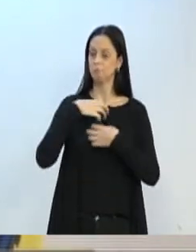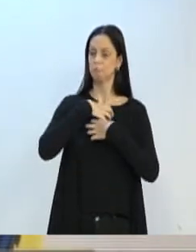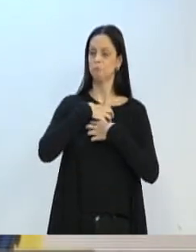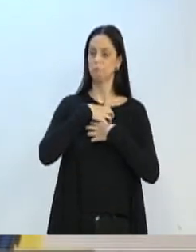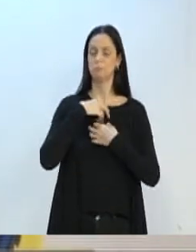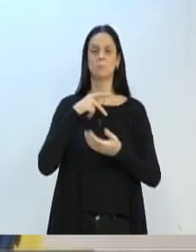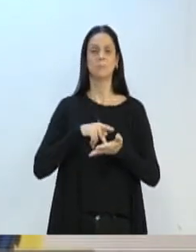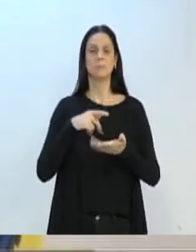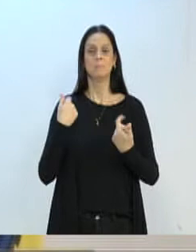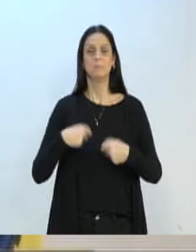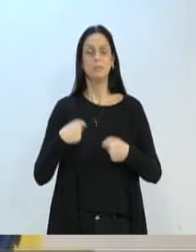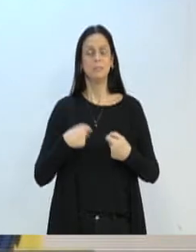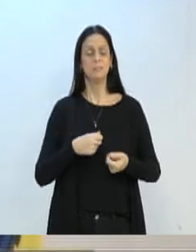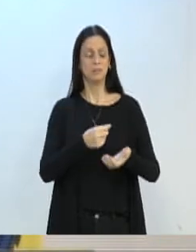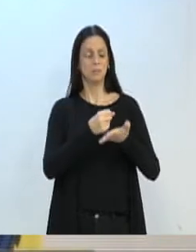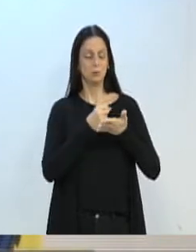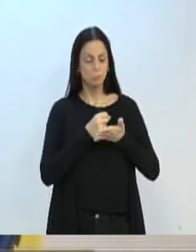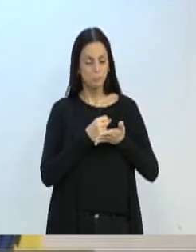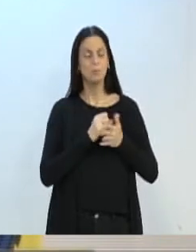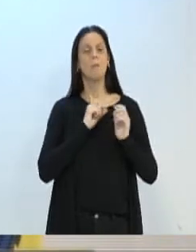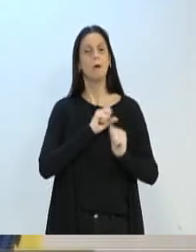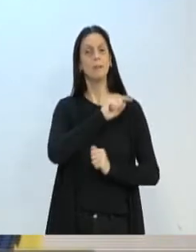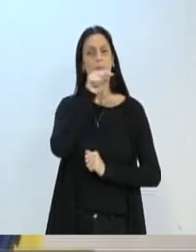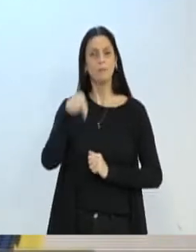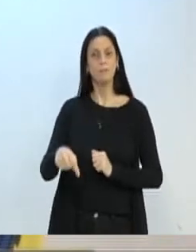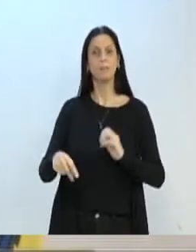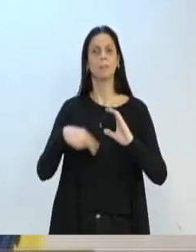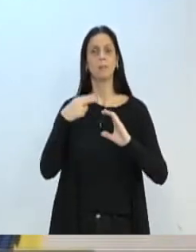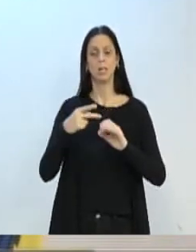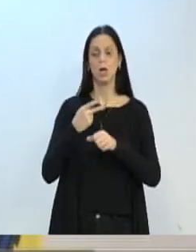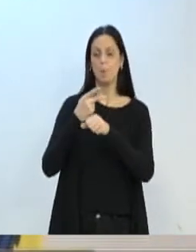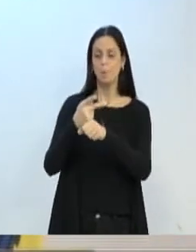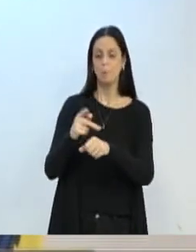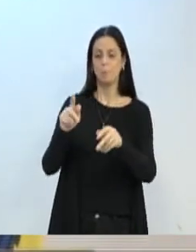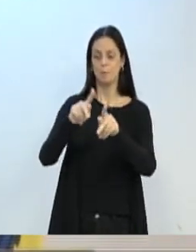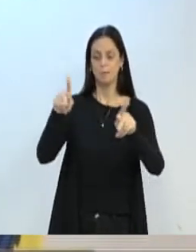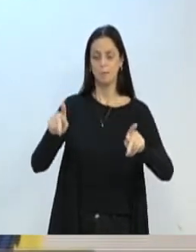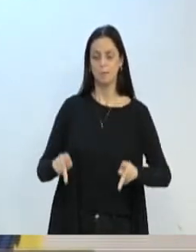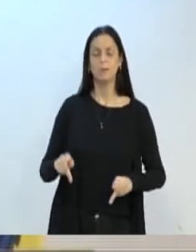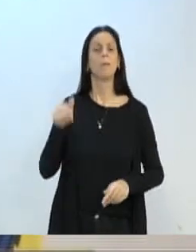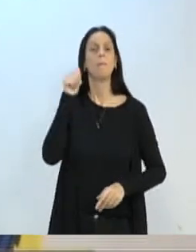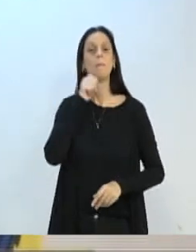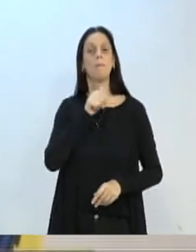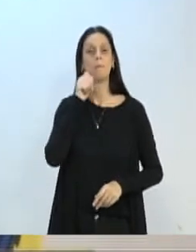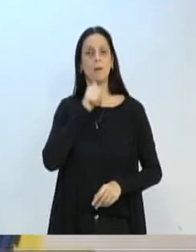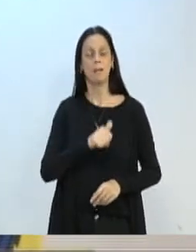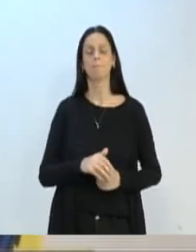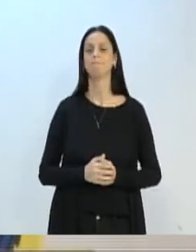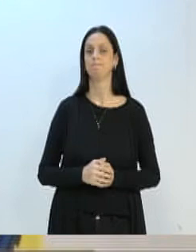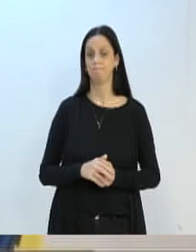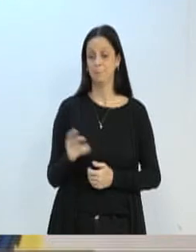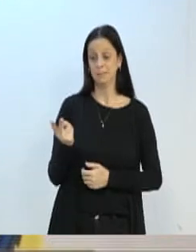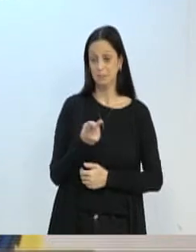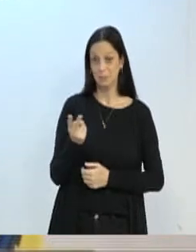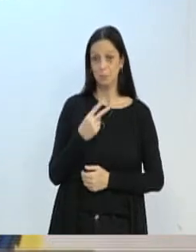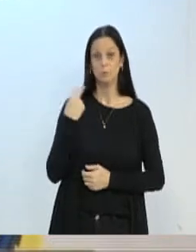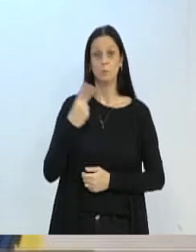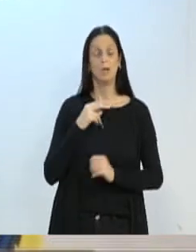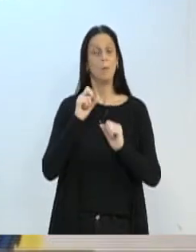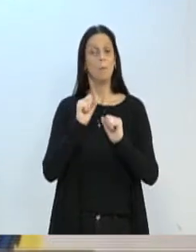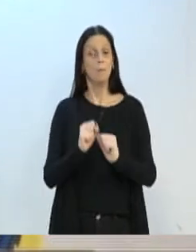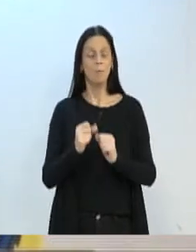necessitadas a casa está aberta tenho certeza que as vereadoras têm aí uma condução muito crítica e muito atenciosa